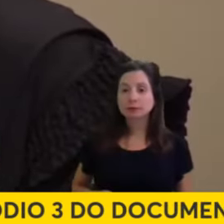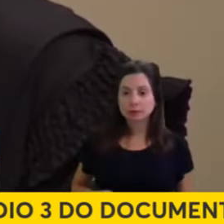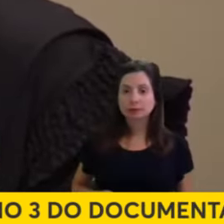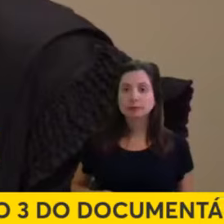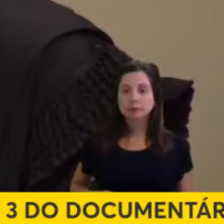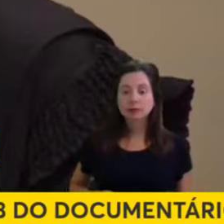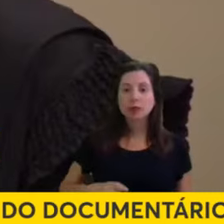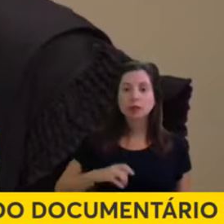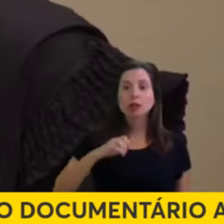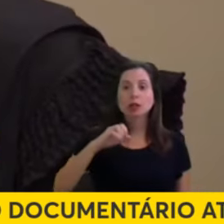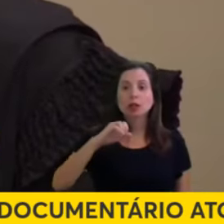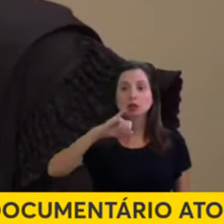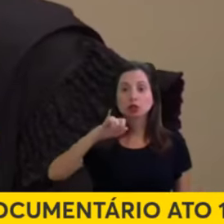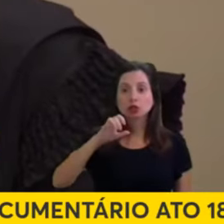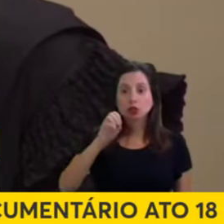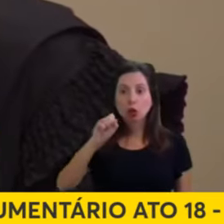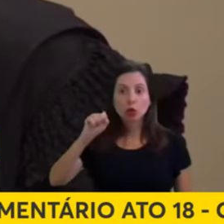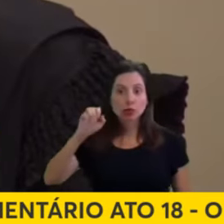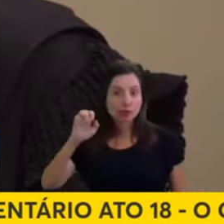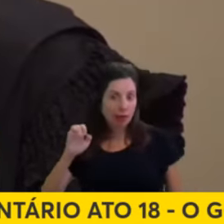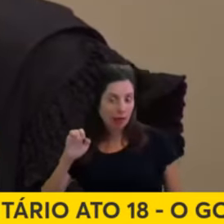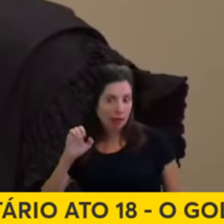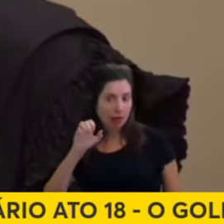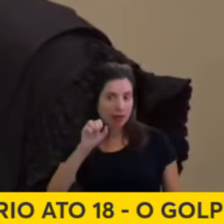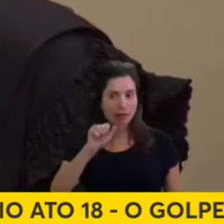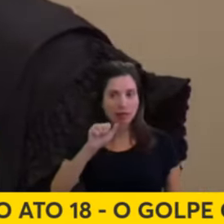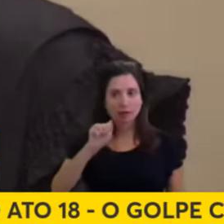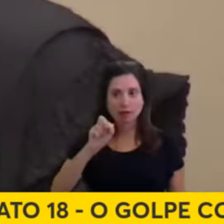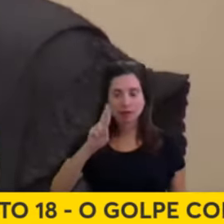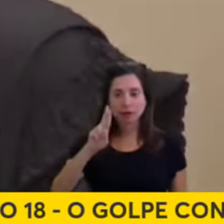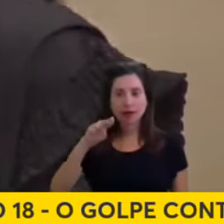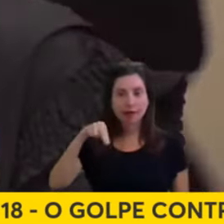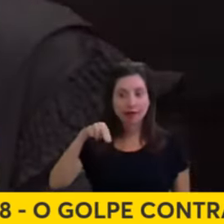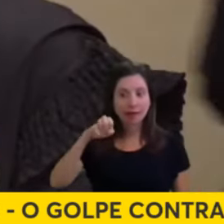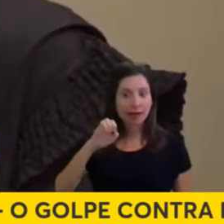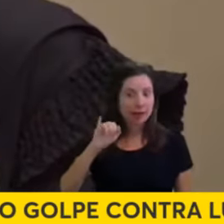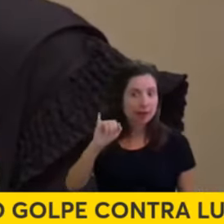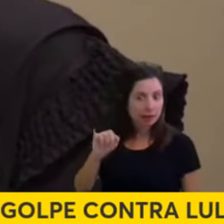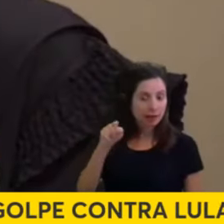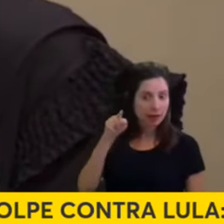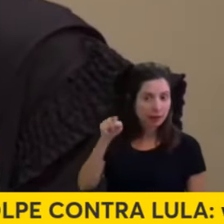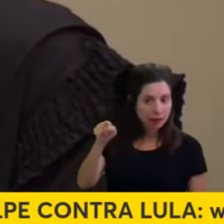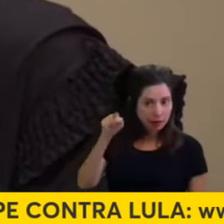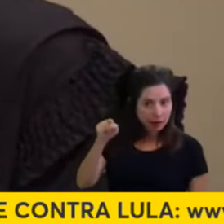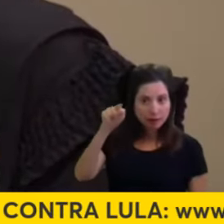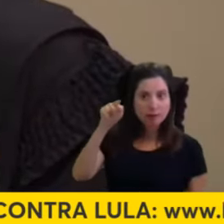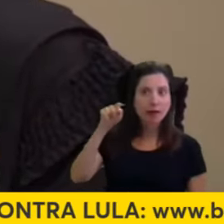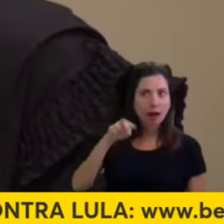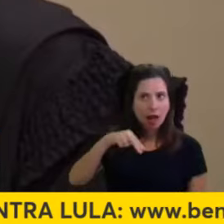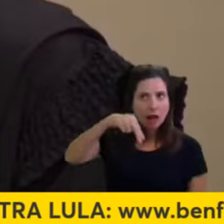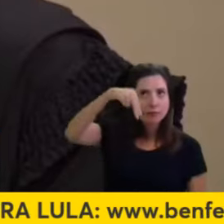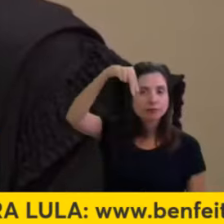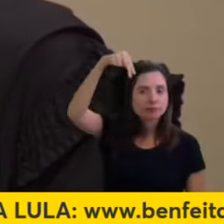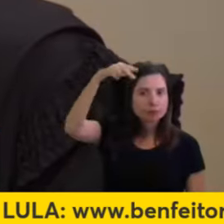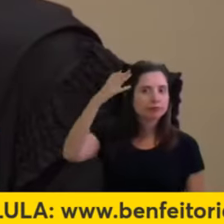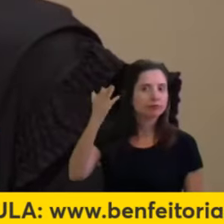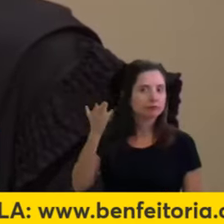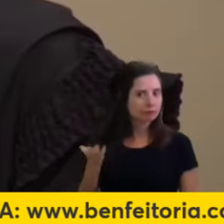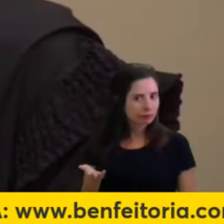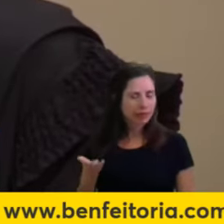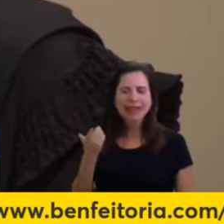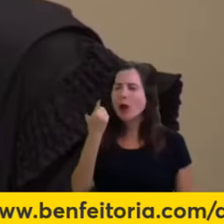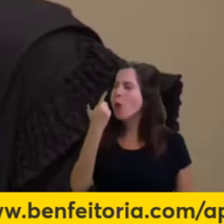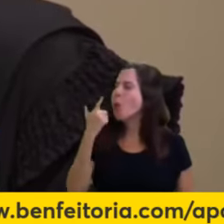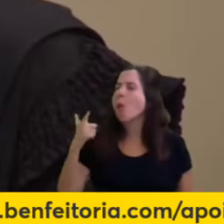candidato a Senador no Amapá fora de sua base eleitoral que era o Maranhão com natural Ampla divulgação política de sua candidatura eram outros